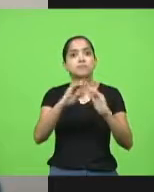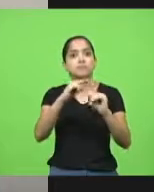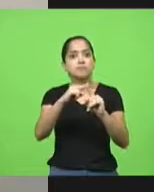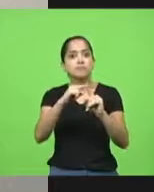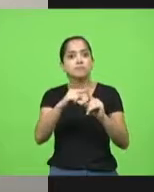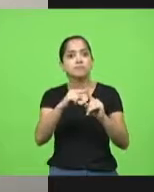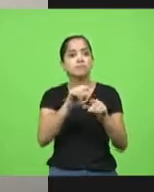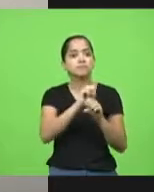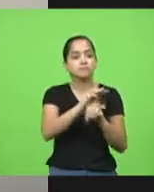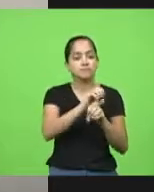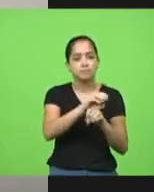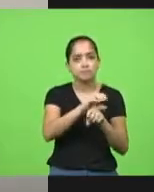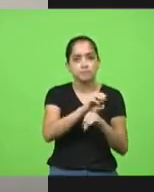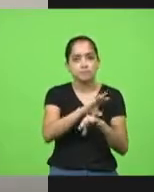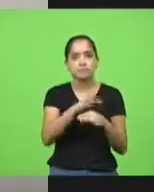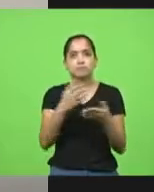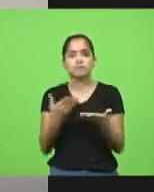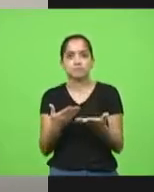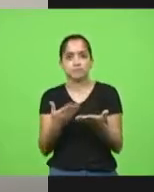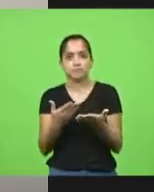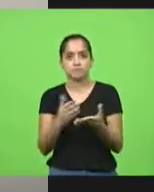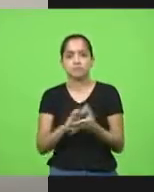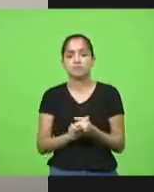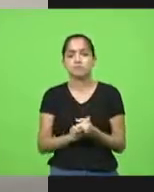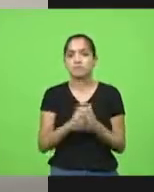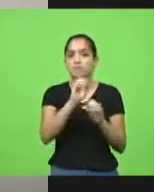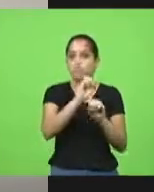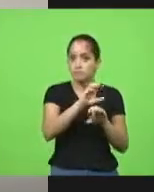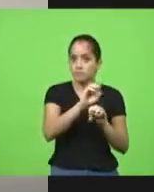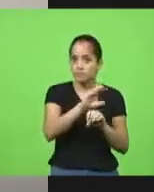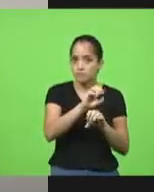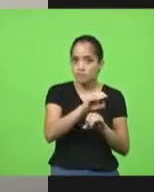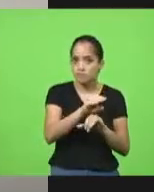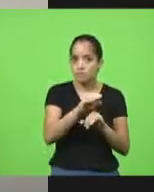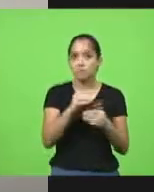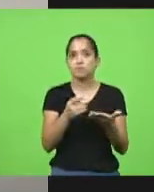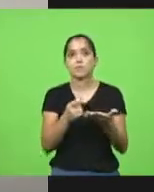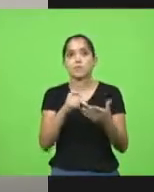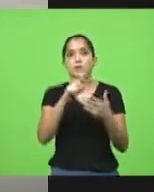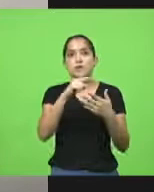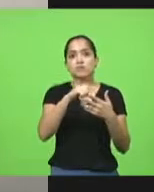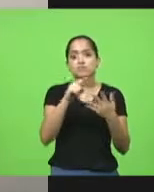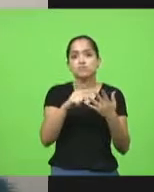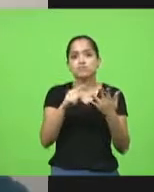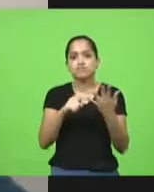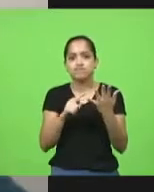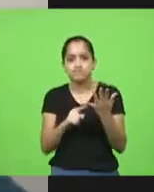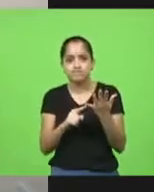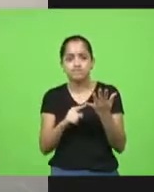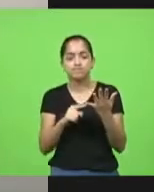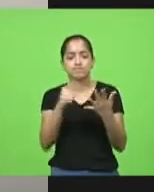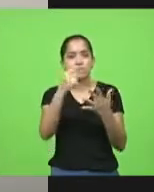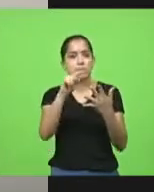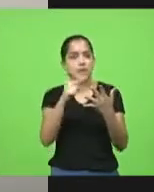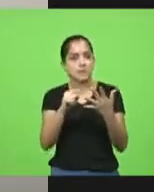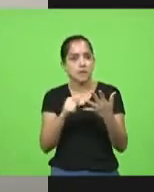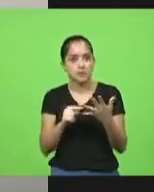os concílios Vaticanos II, de Medellín, de Puebla e as encíclicas